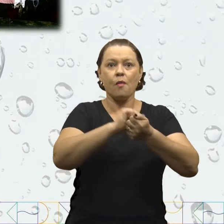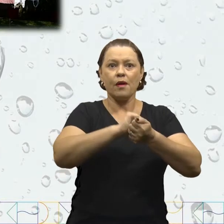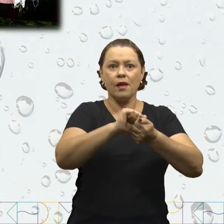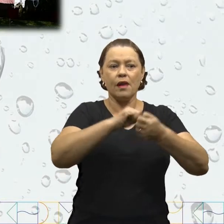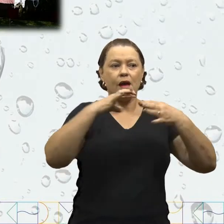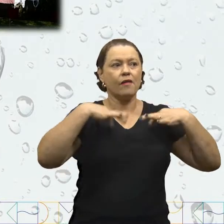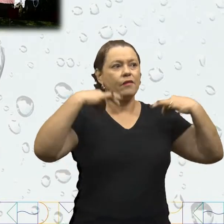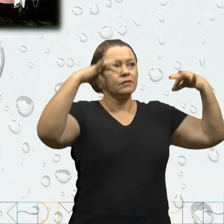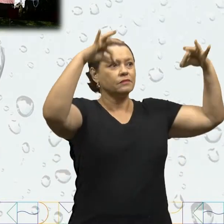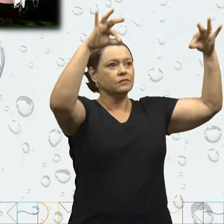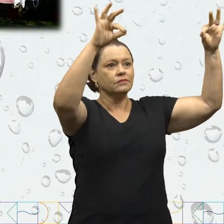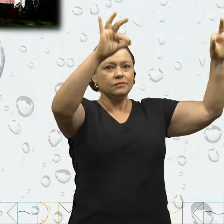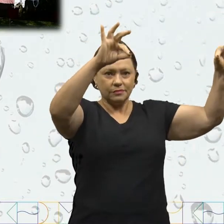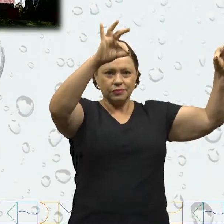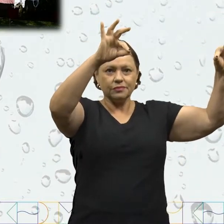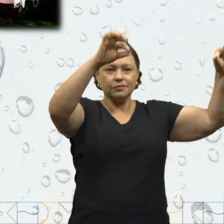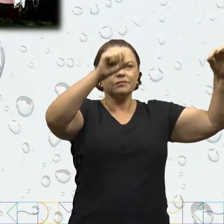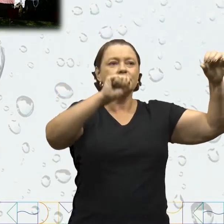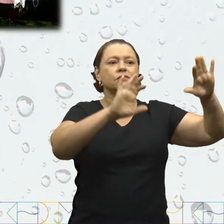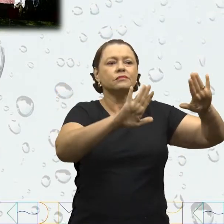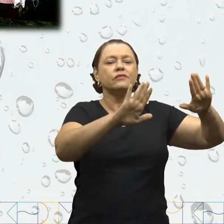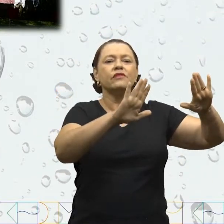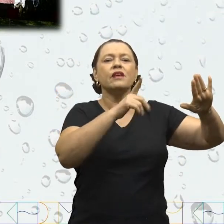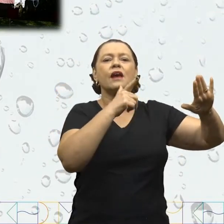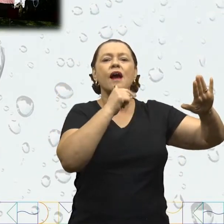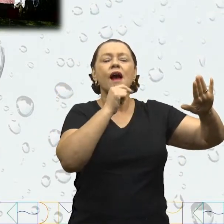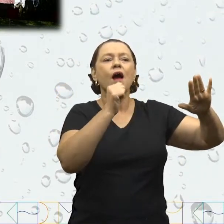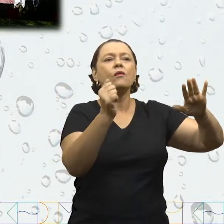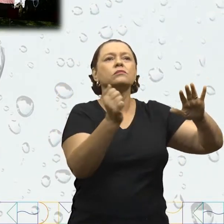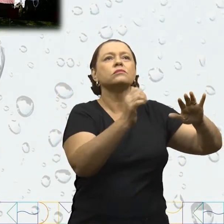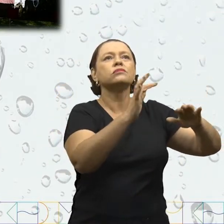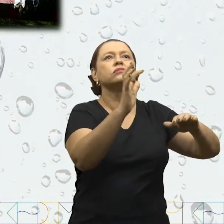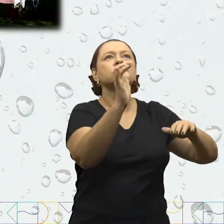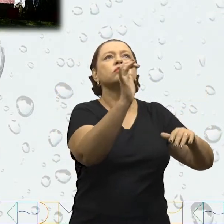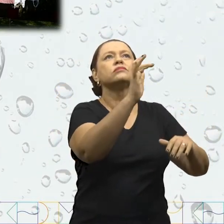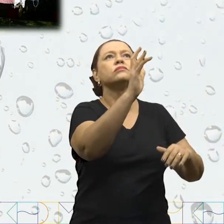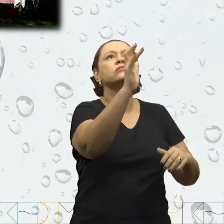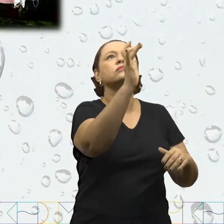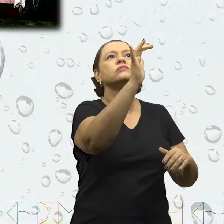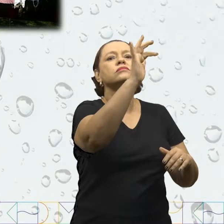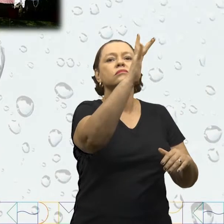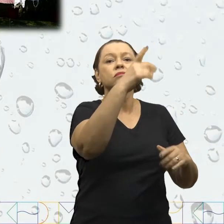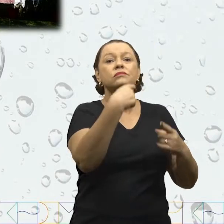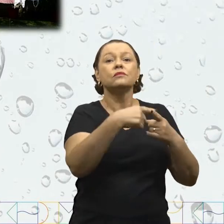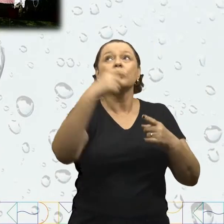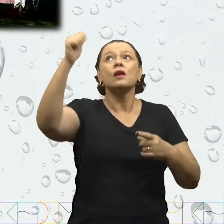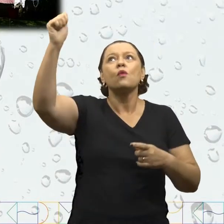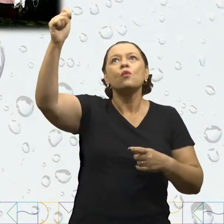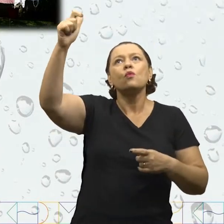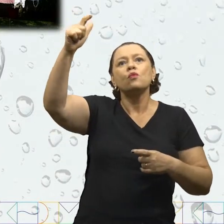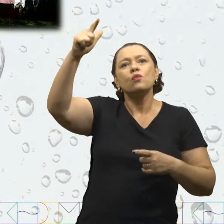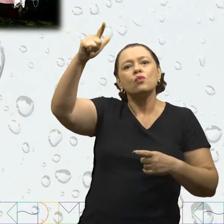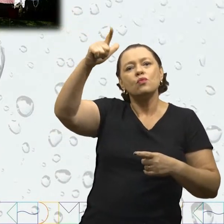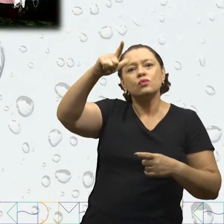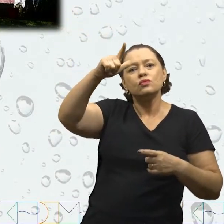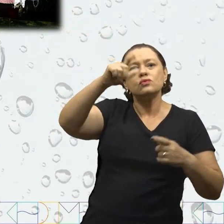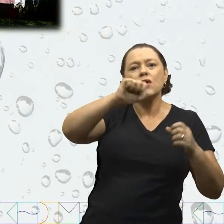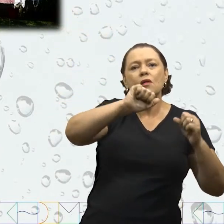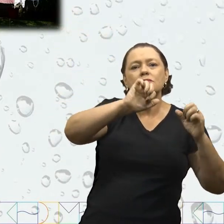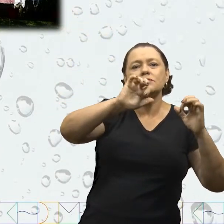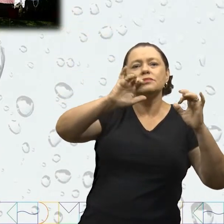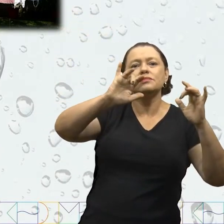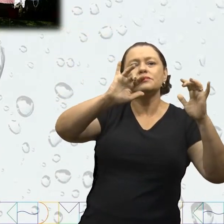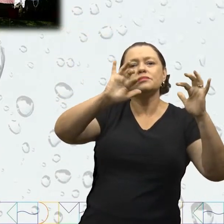A roupa que acabou de ser lavada possui água. Ela é aquecida pelo sol e